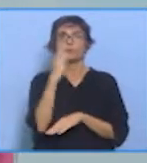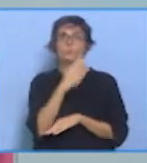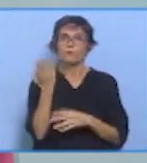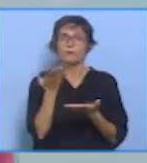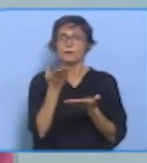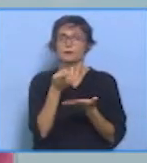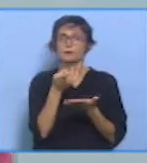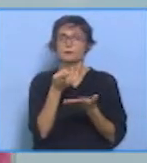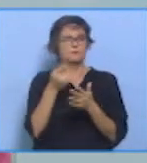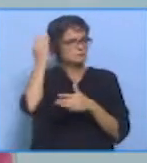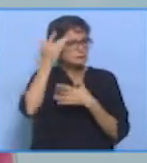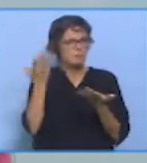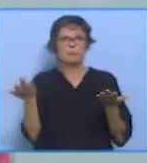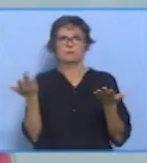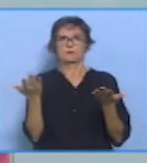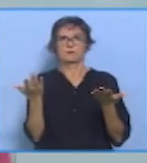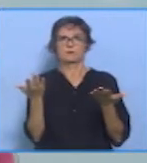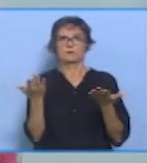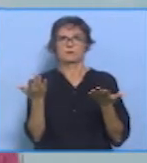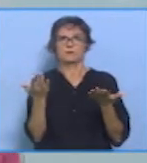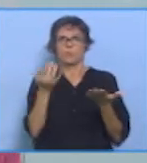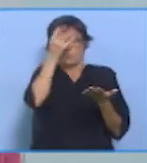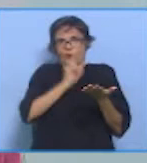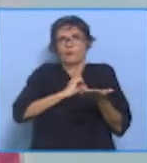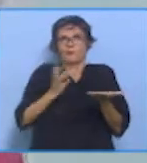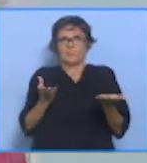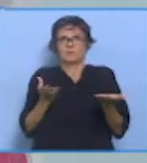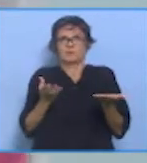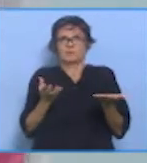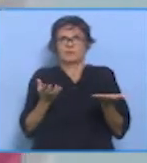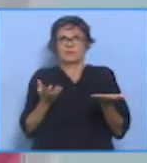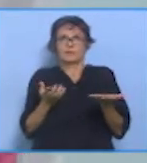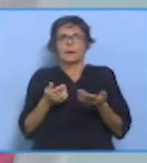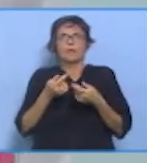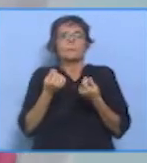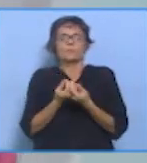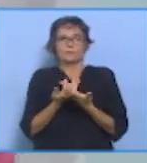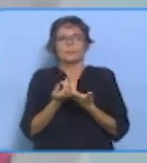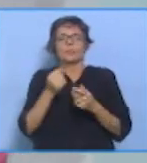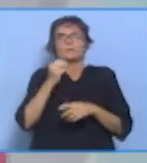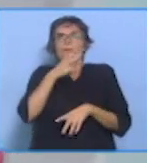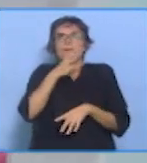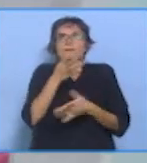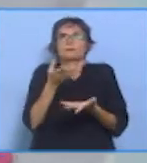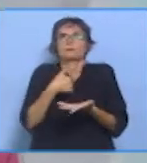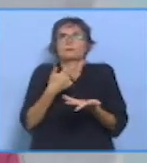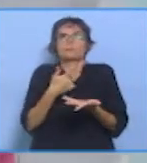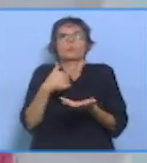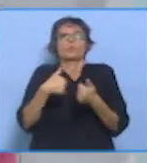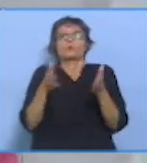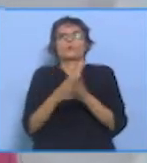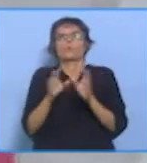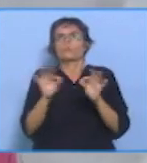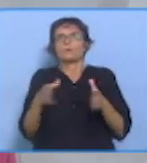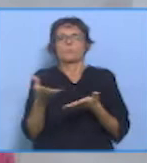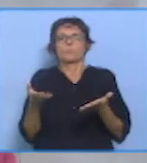uma santa, não é? Portanto, isto não é para dizer que vale tudo o mesmo, nem que... Não, nós somos católicos